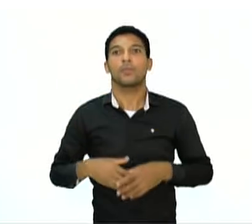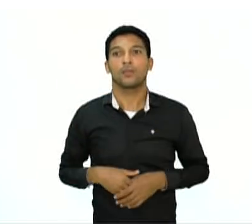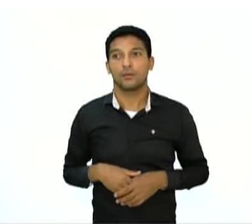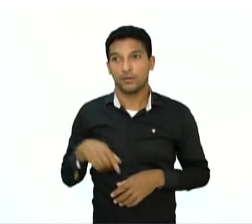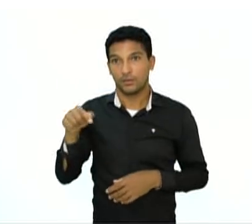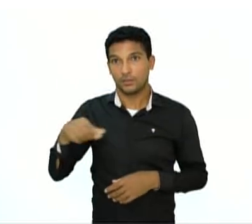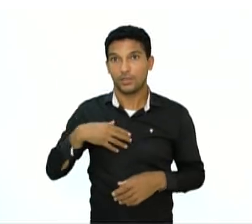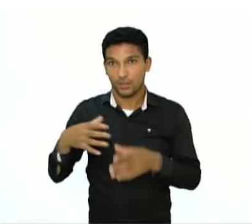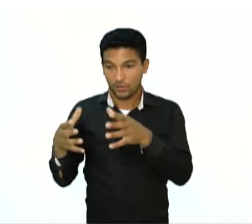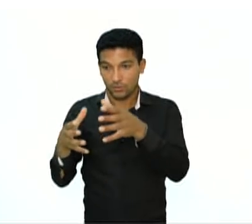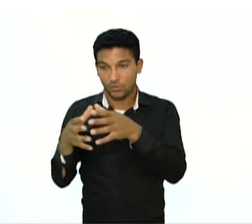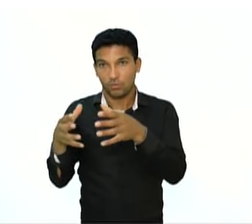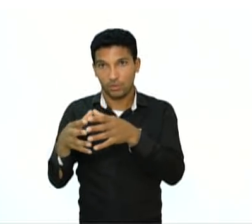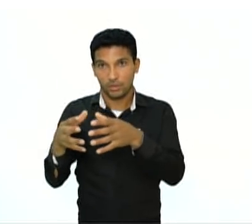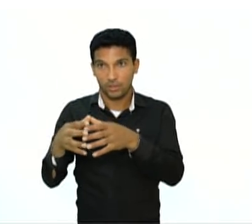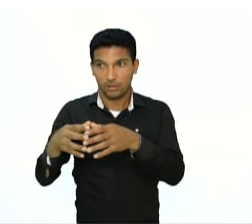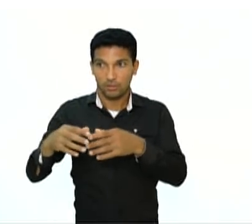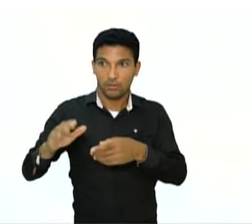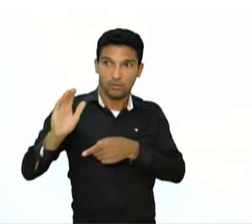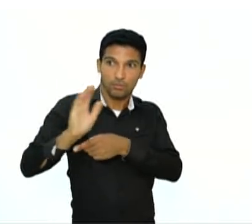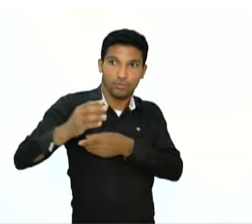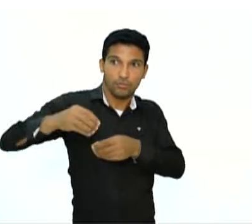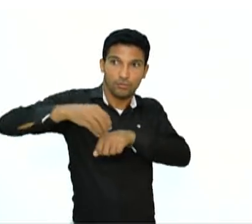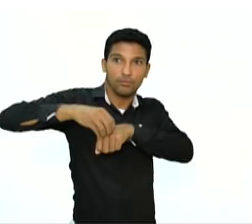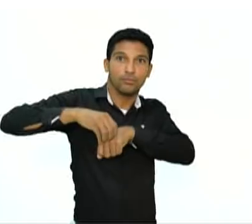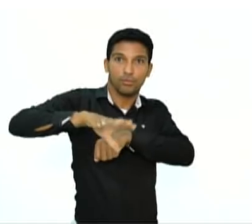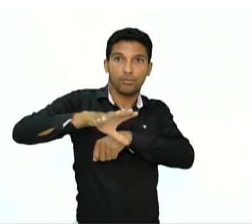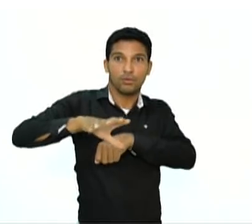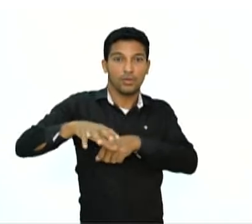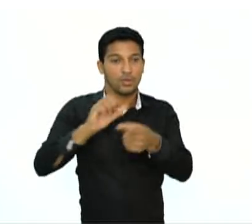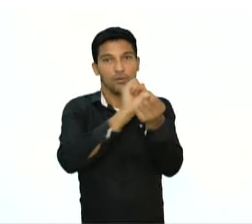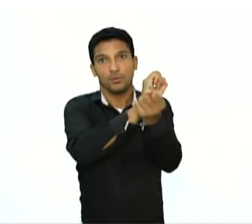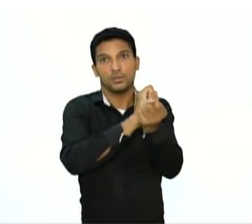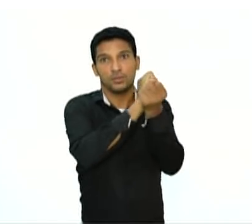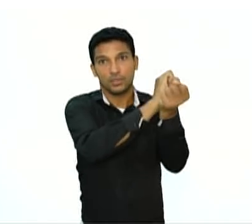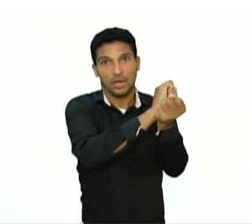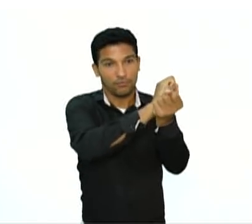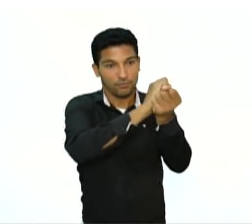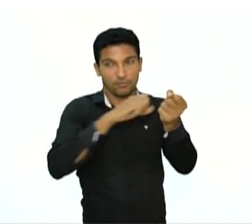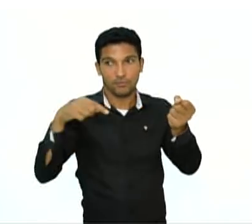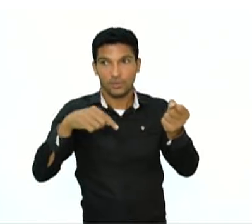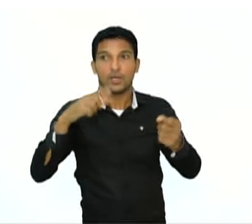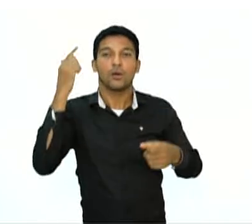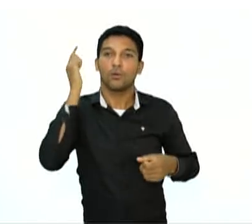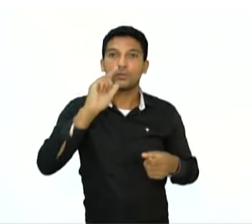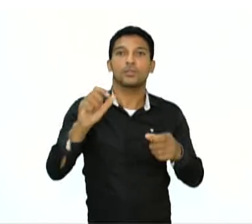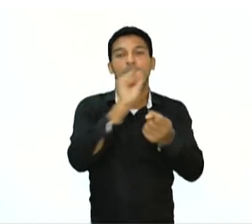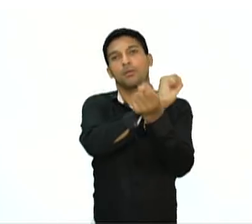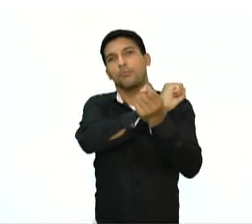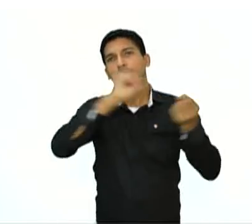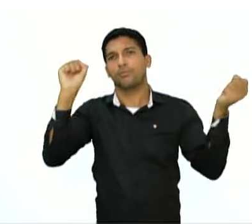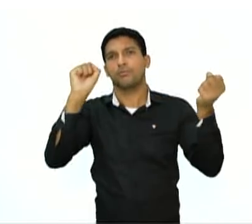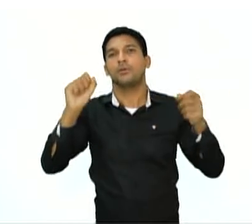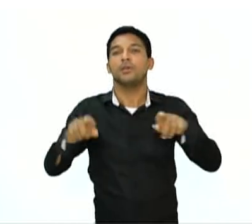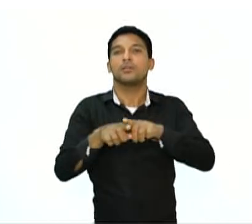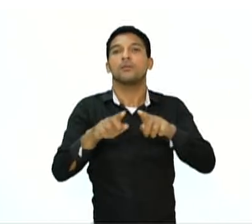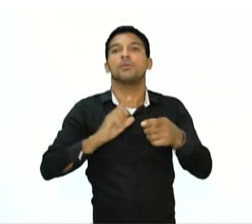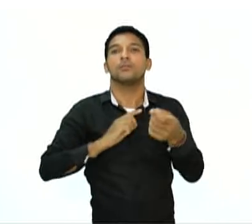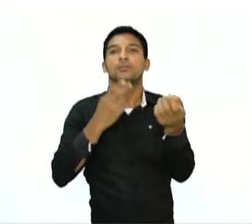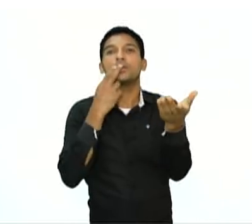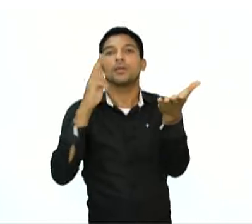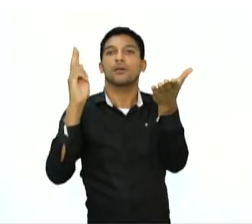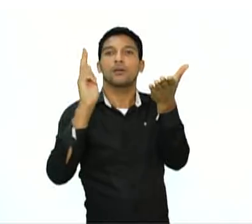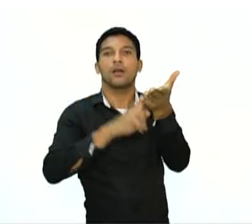dessas leis eram feitas, eram criadas, a gente não pode esquecer que existia um movimento de homens e mulheres afro-brasileiros